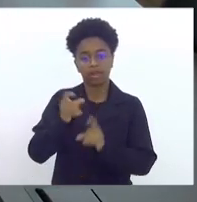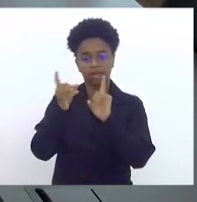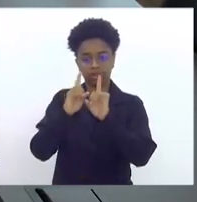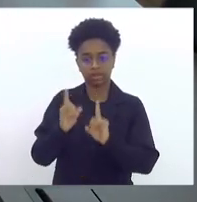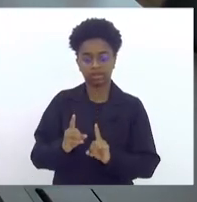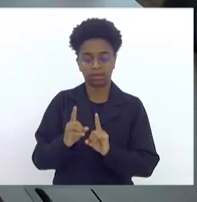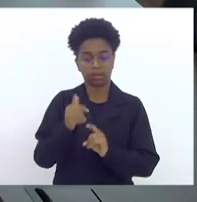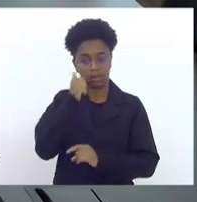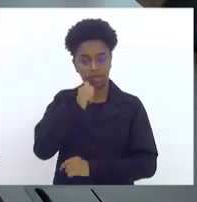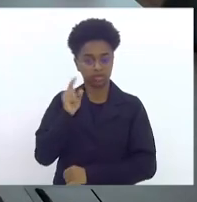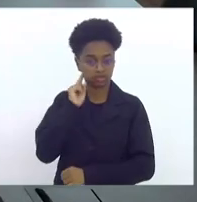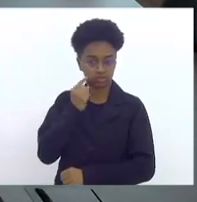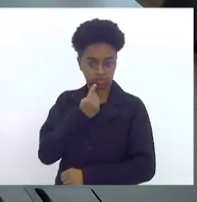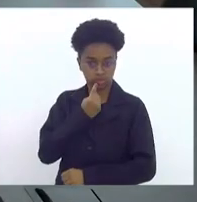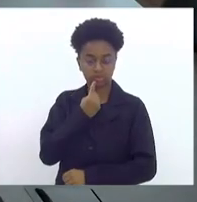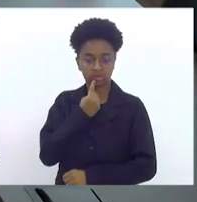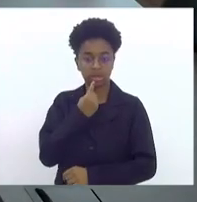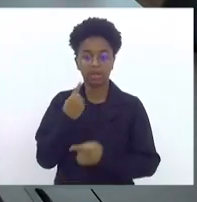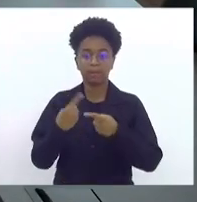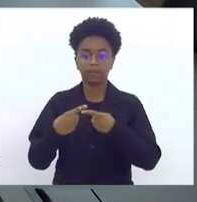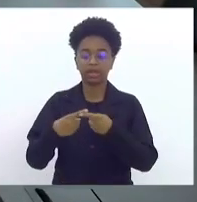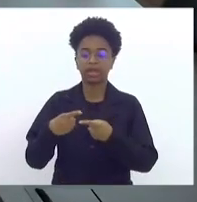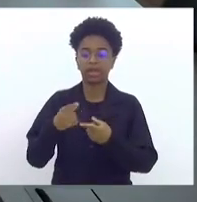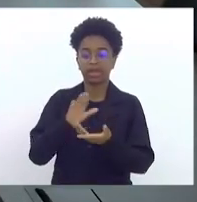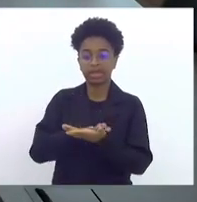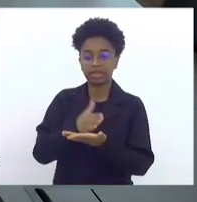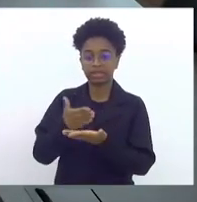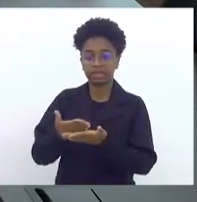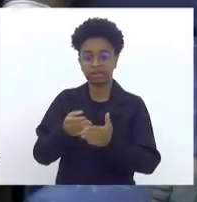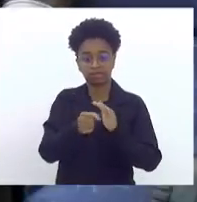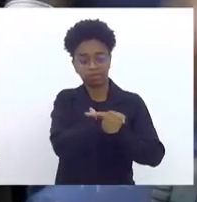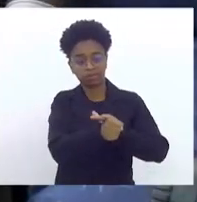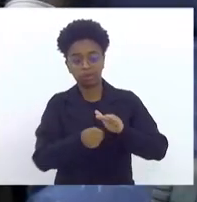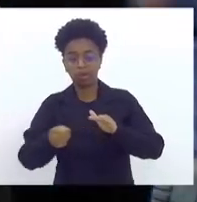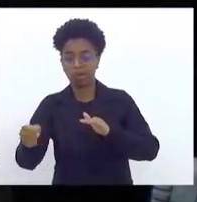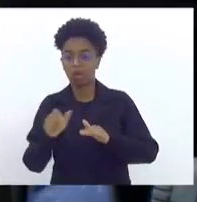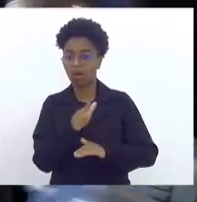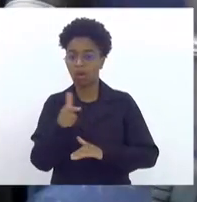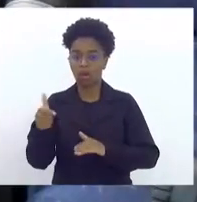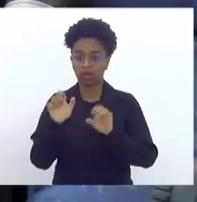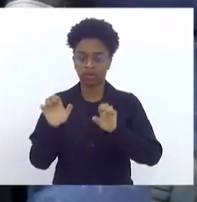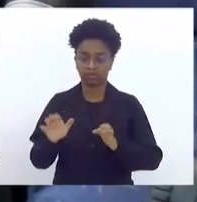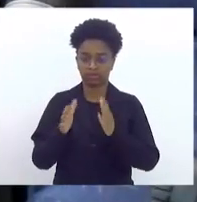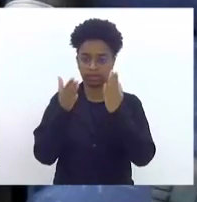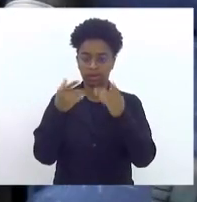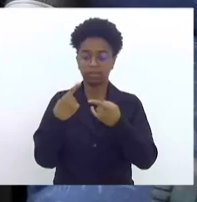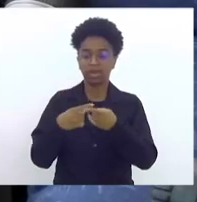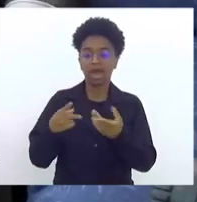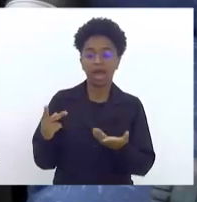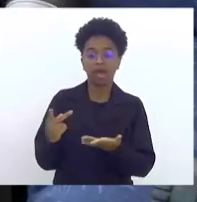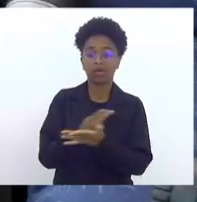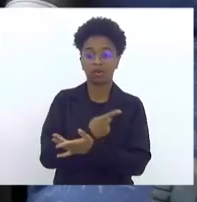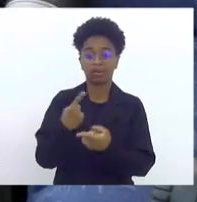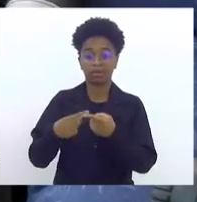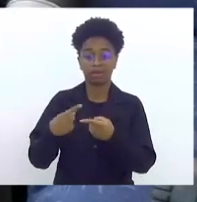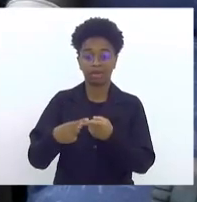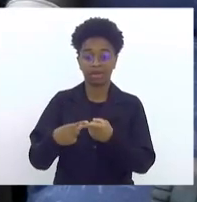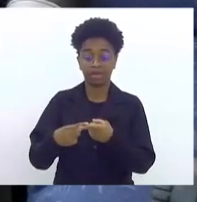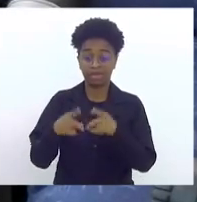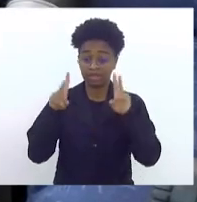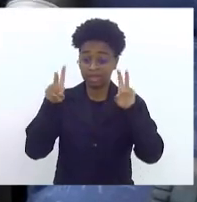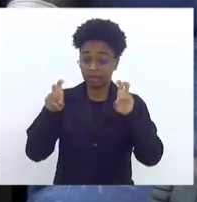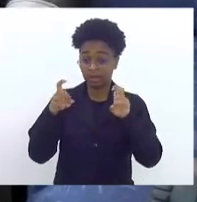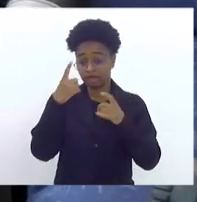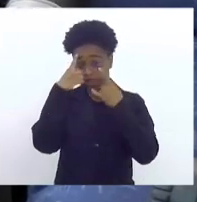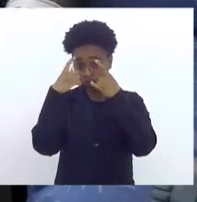auditiva né que as intérpretes foram deslocadas por outro lugar isso acontece que mulher o assunto de violência